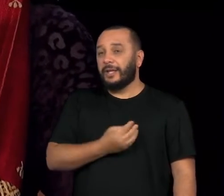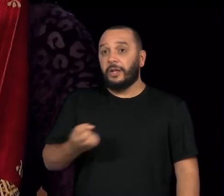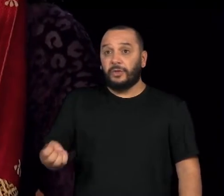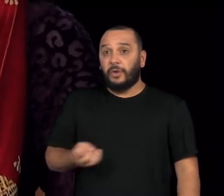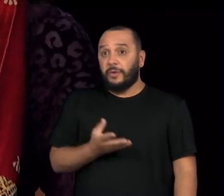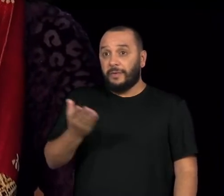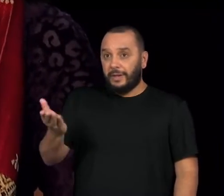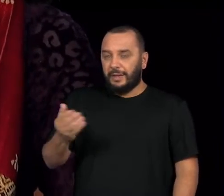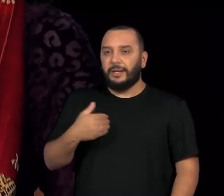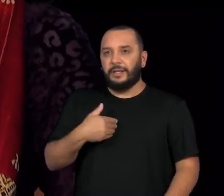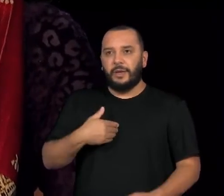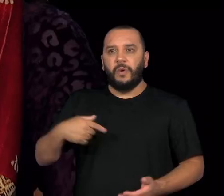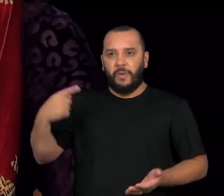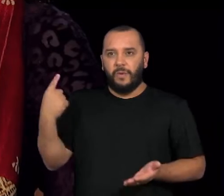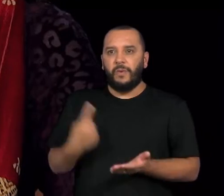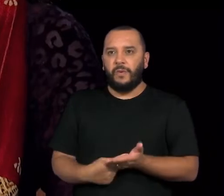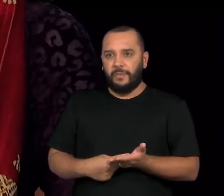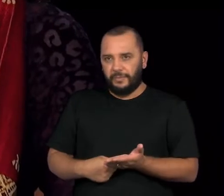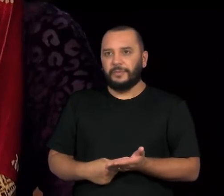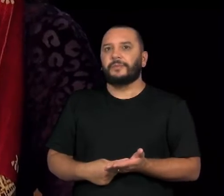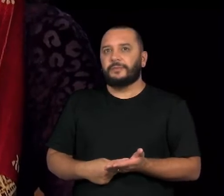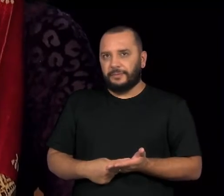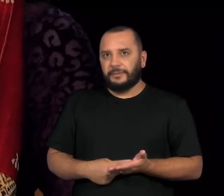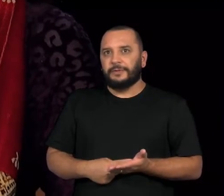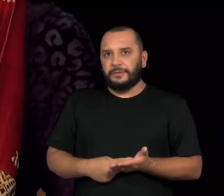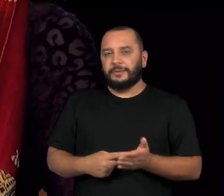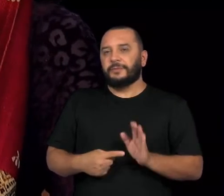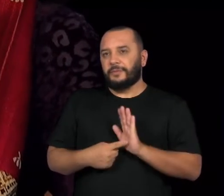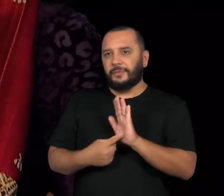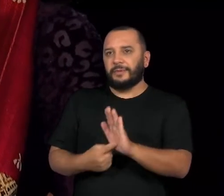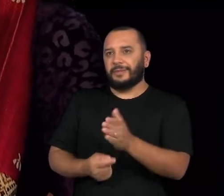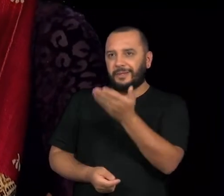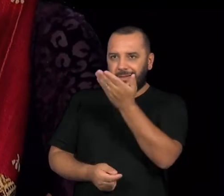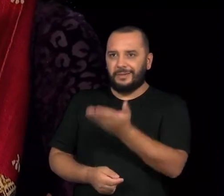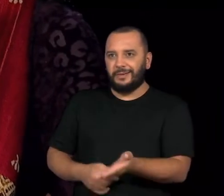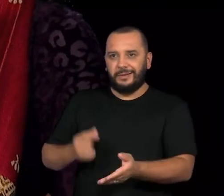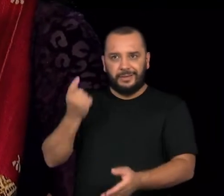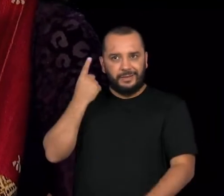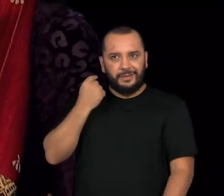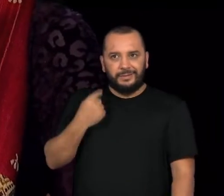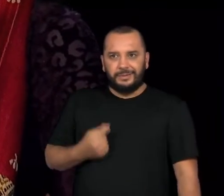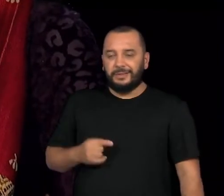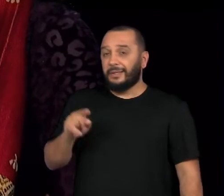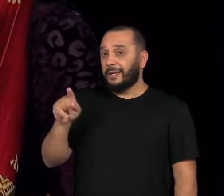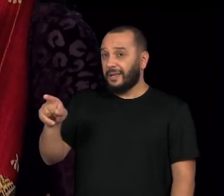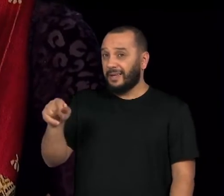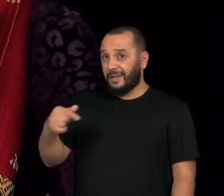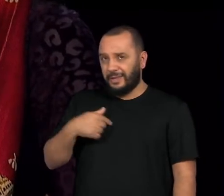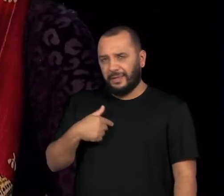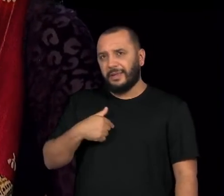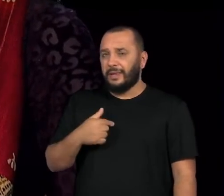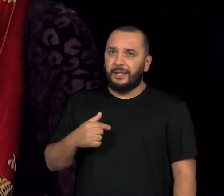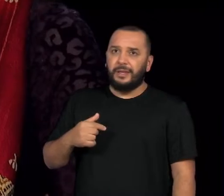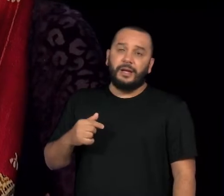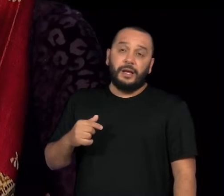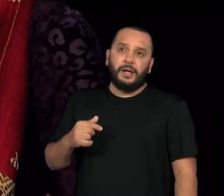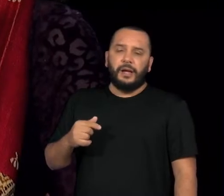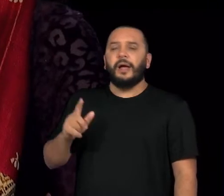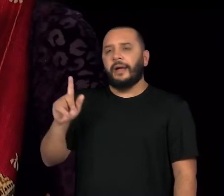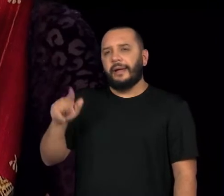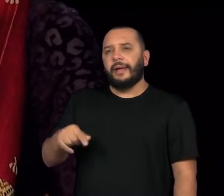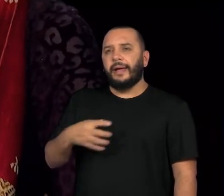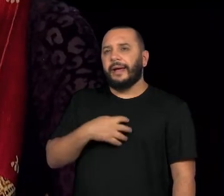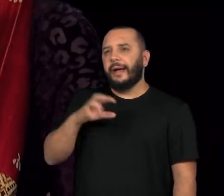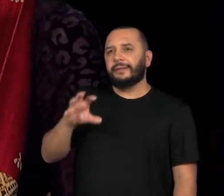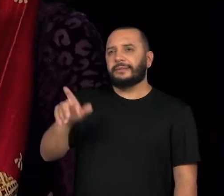eu tinha, entendeu? De trazê-la para esse lugar, porque ela não é um enfeite, nem é lateral, nem é resultante. Ela